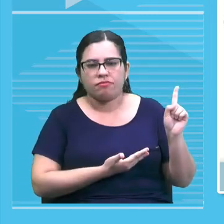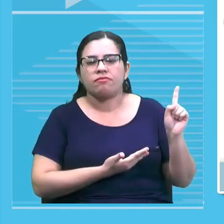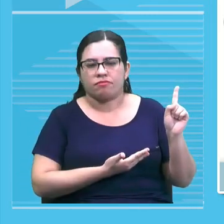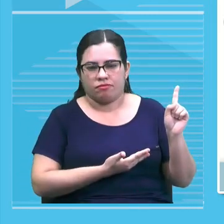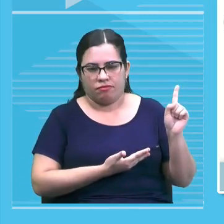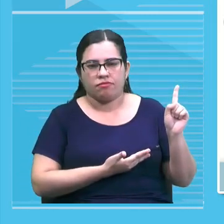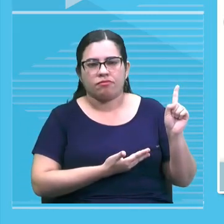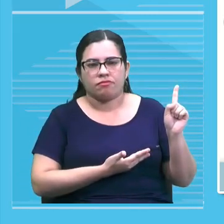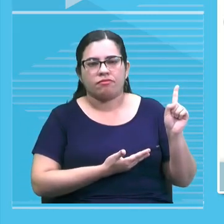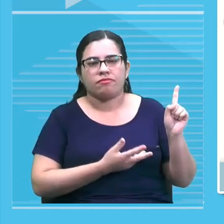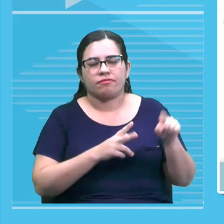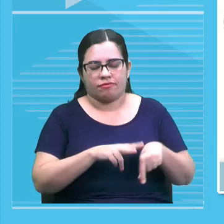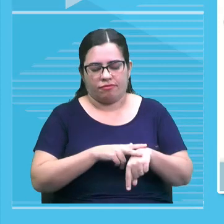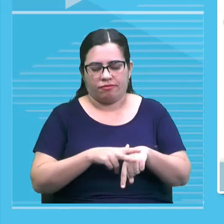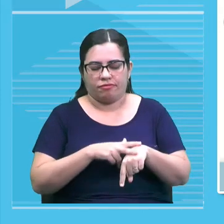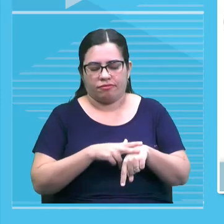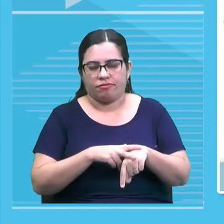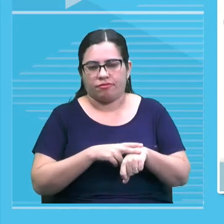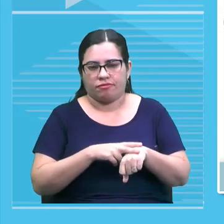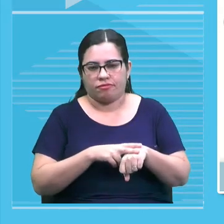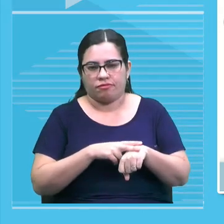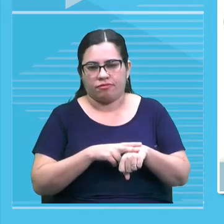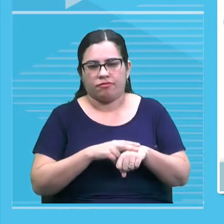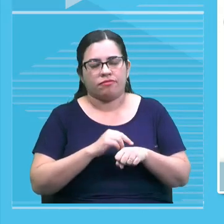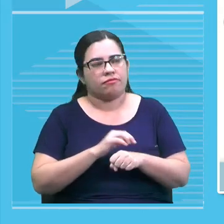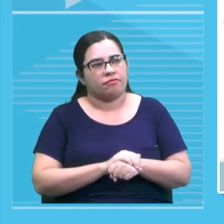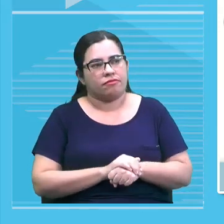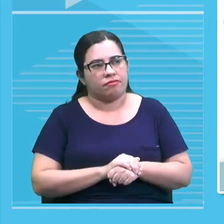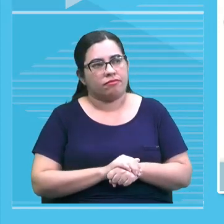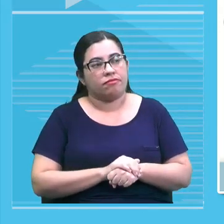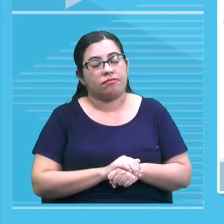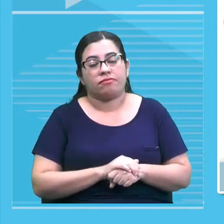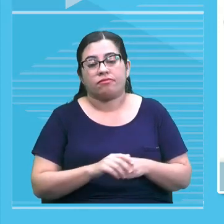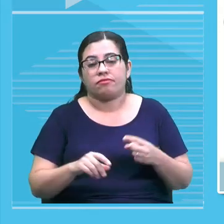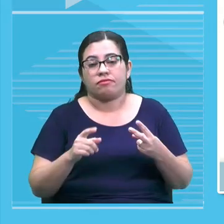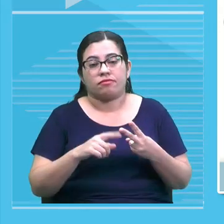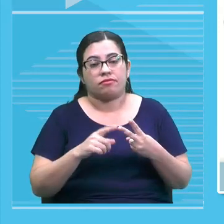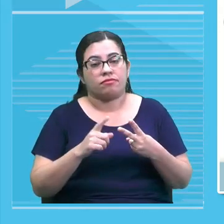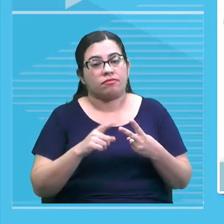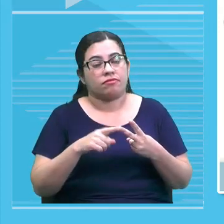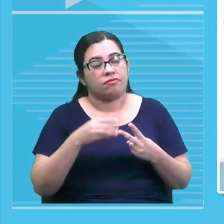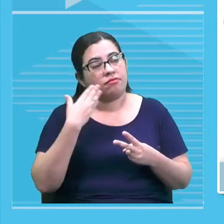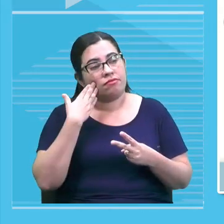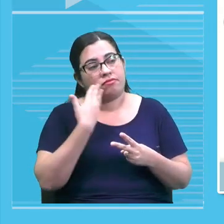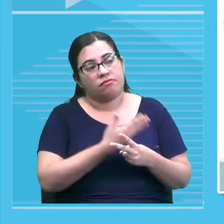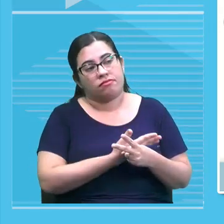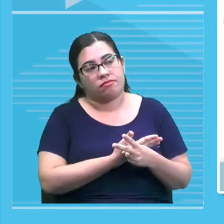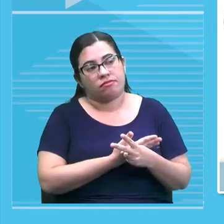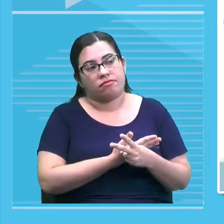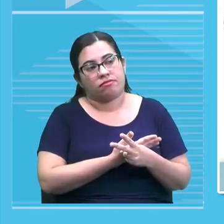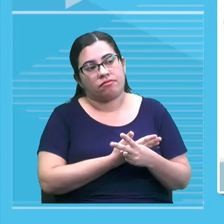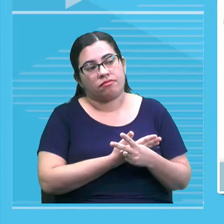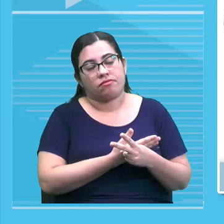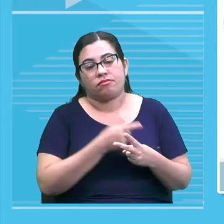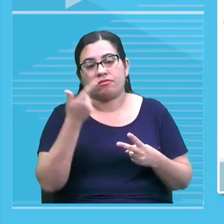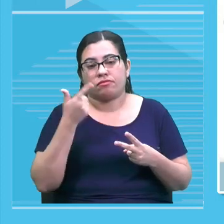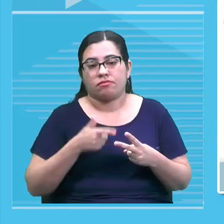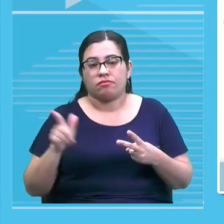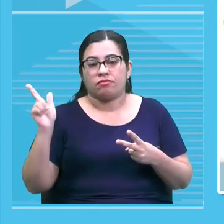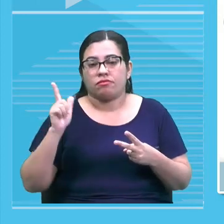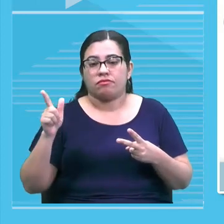ela pode vibrar de forma longitudinal ou também